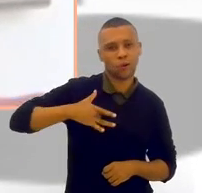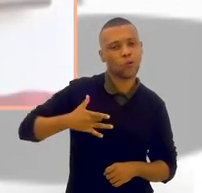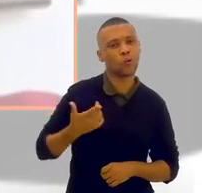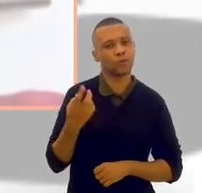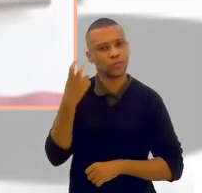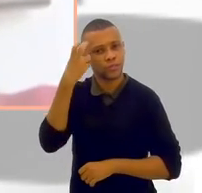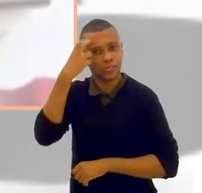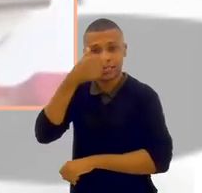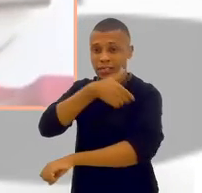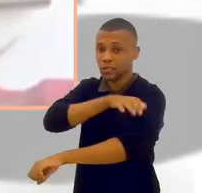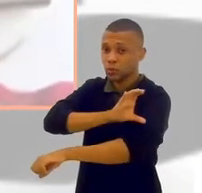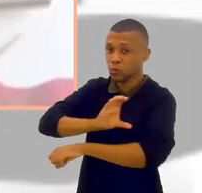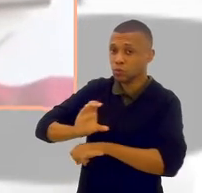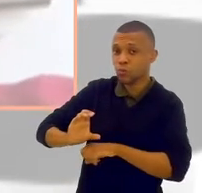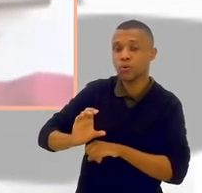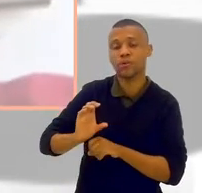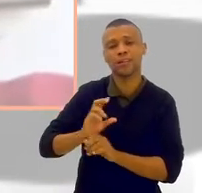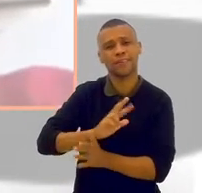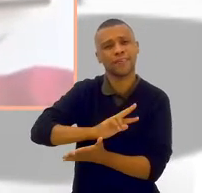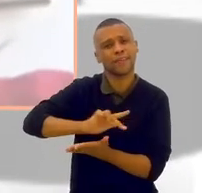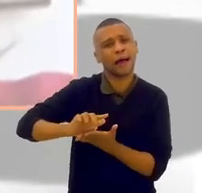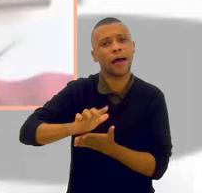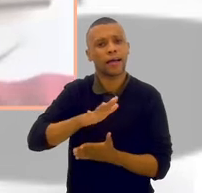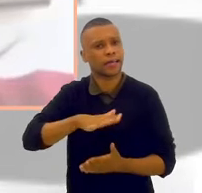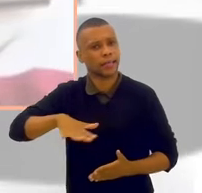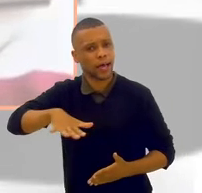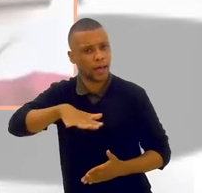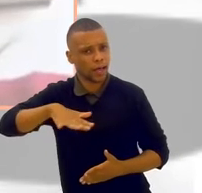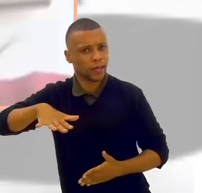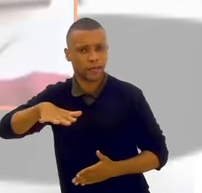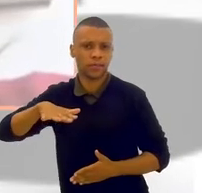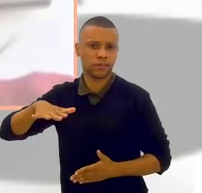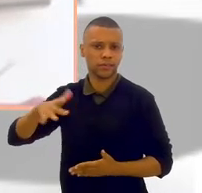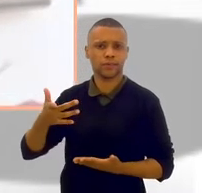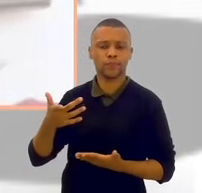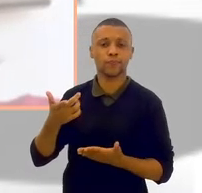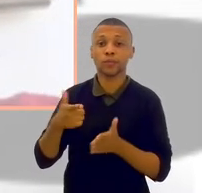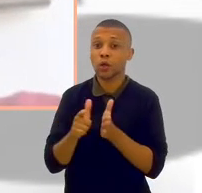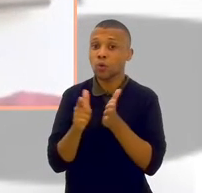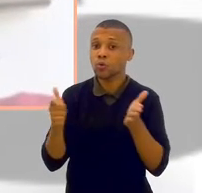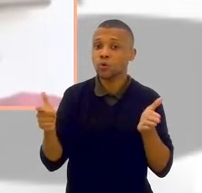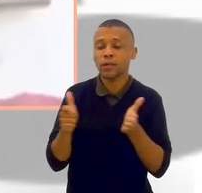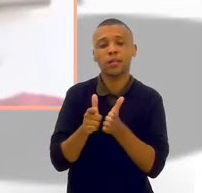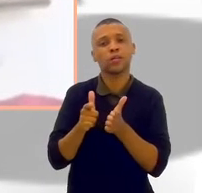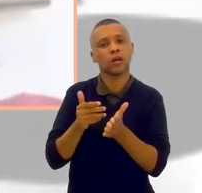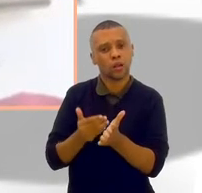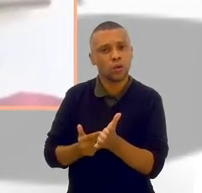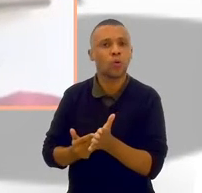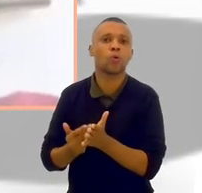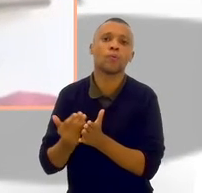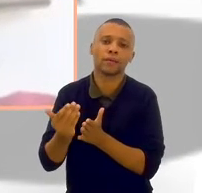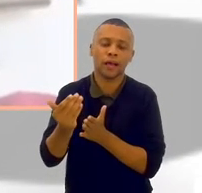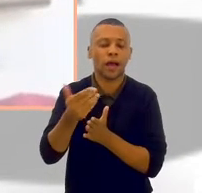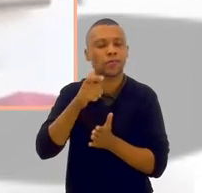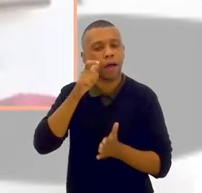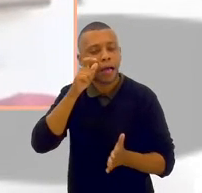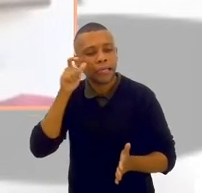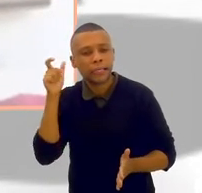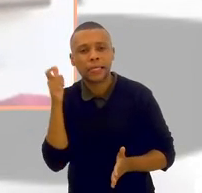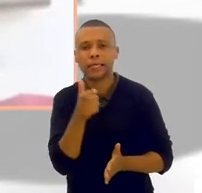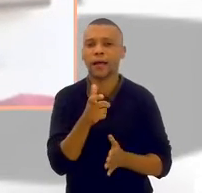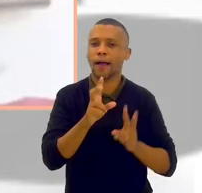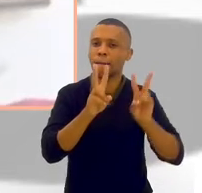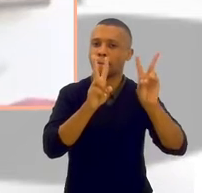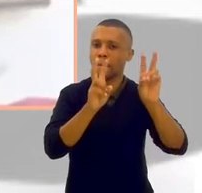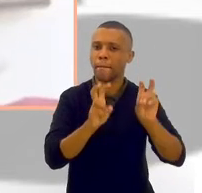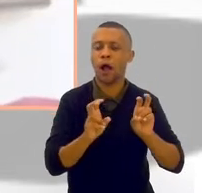da cultura, de várias áreas. E os jornalistas começaram a achar